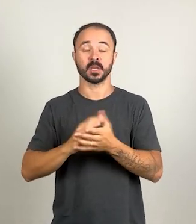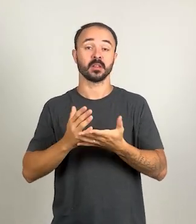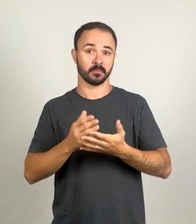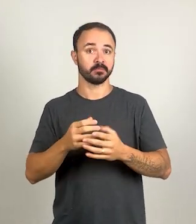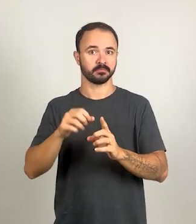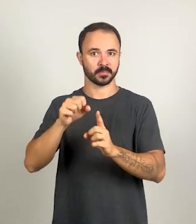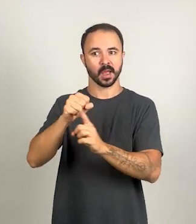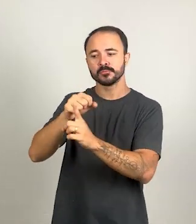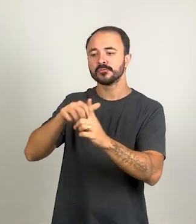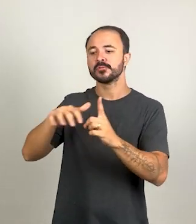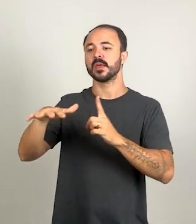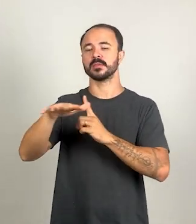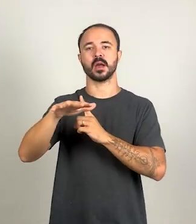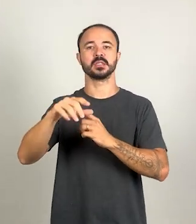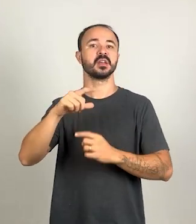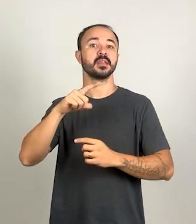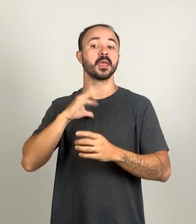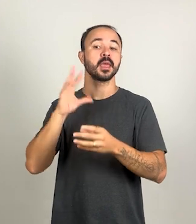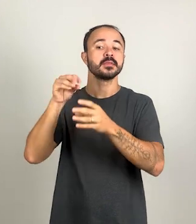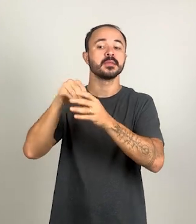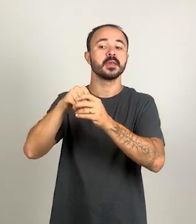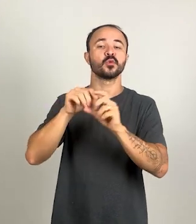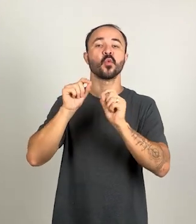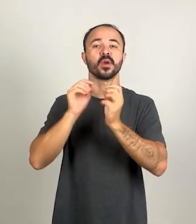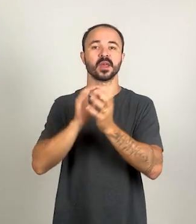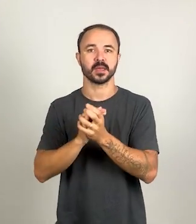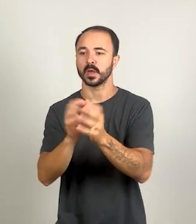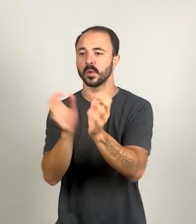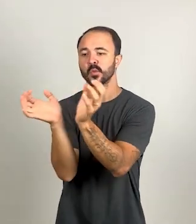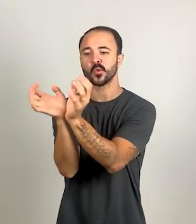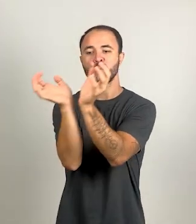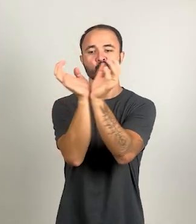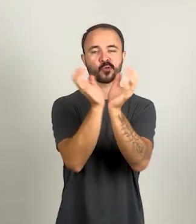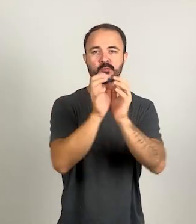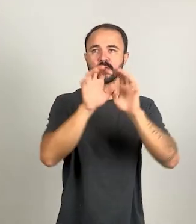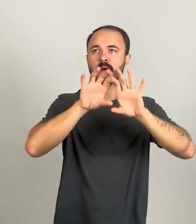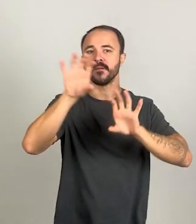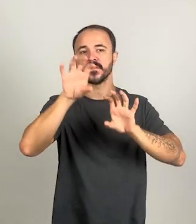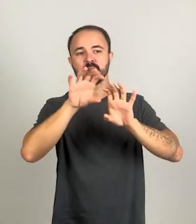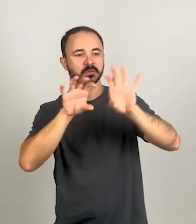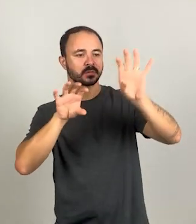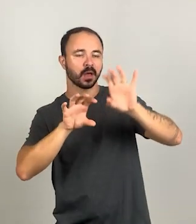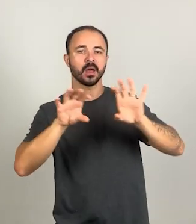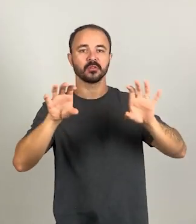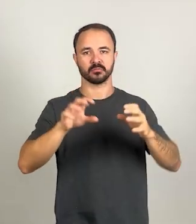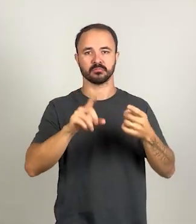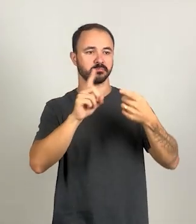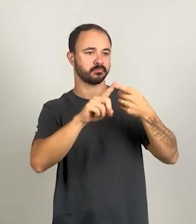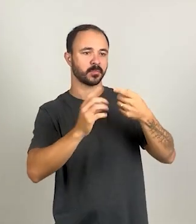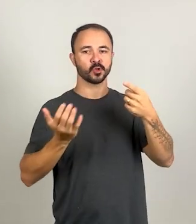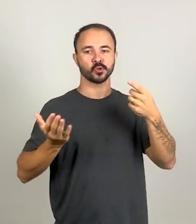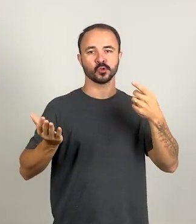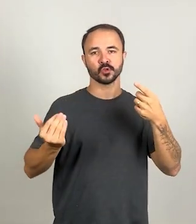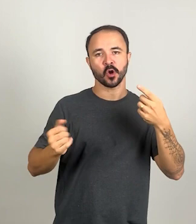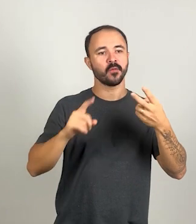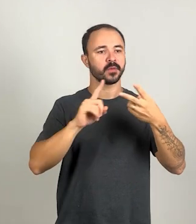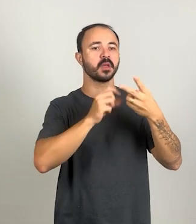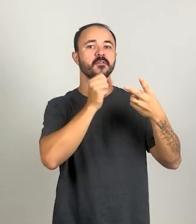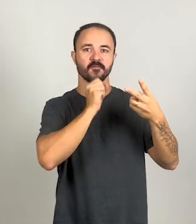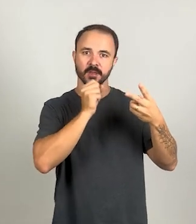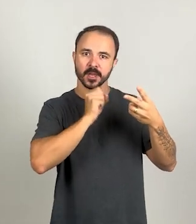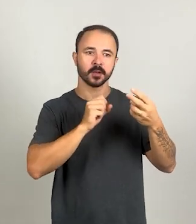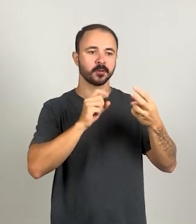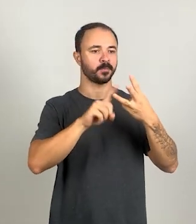há os mais ricos os mais pobres os que moram nesta ou naquela região os jovens os idosos os